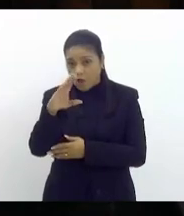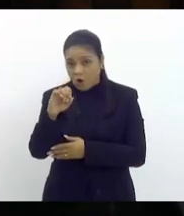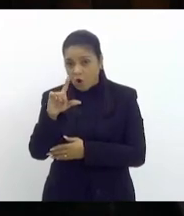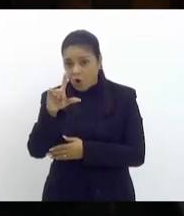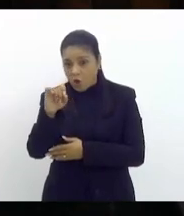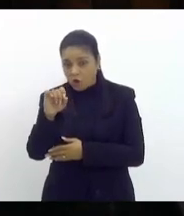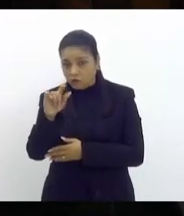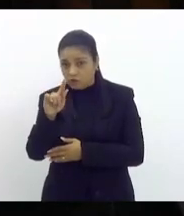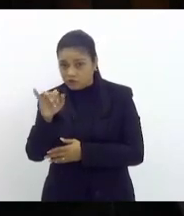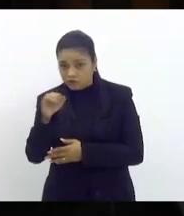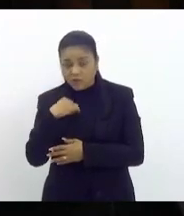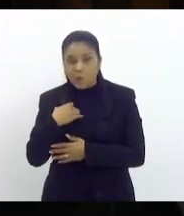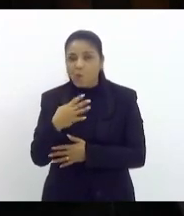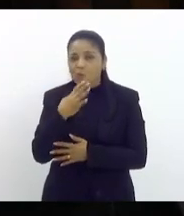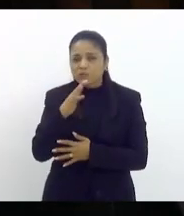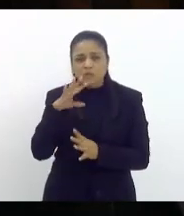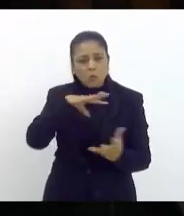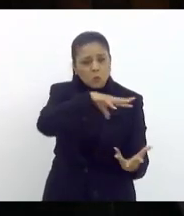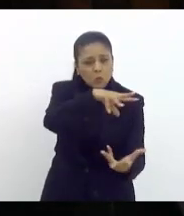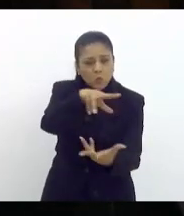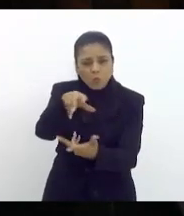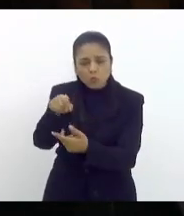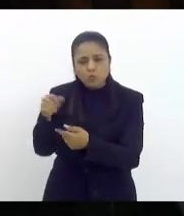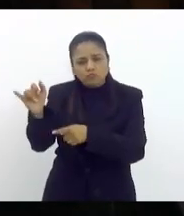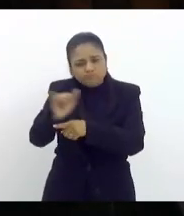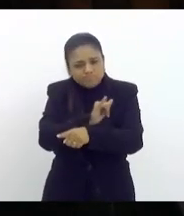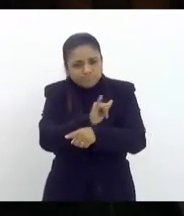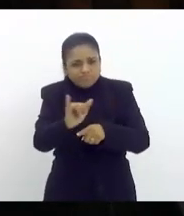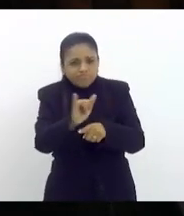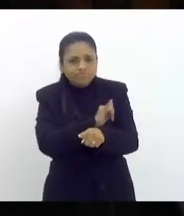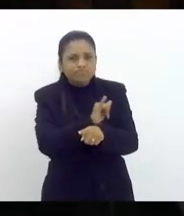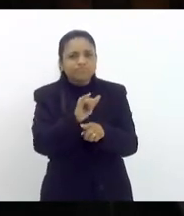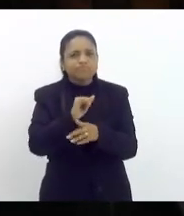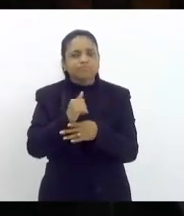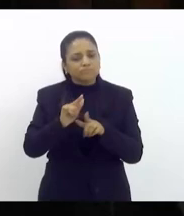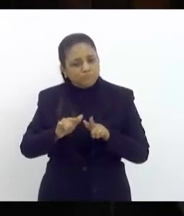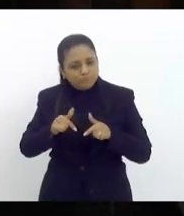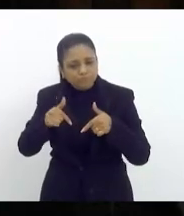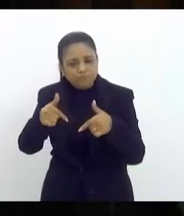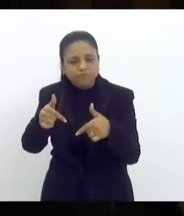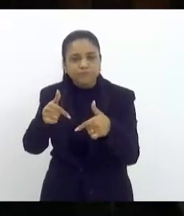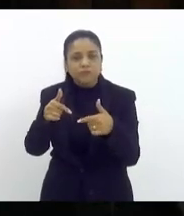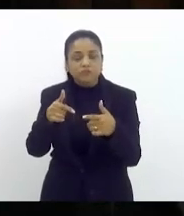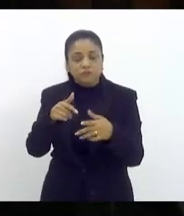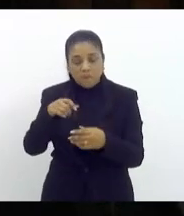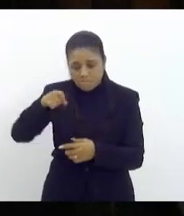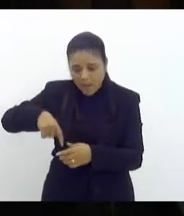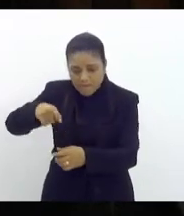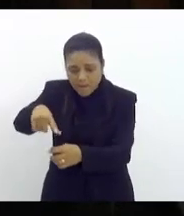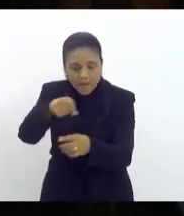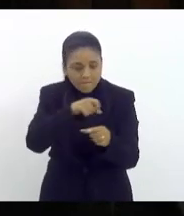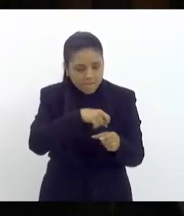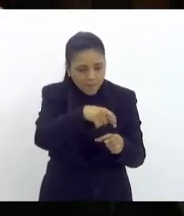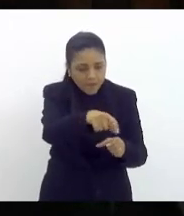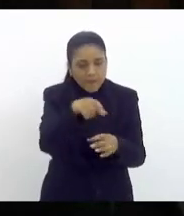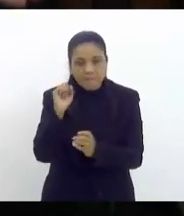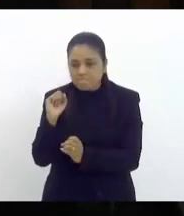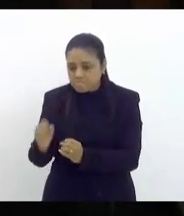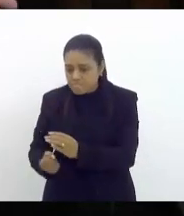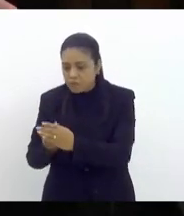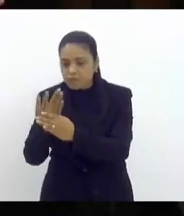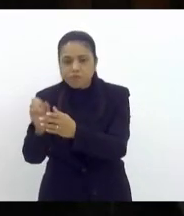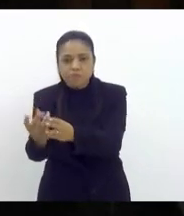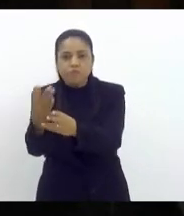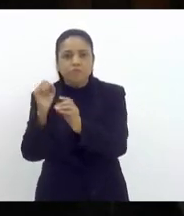como práticas importantes inclusive de regeneração ambiental o governo não